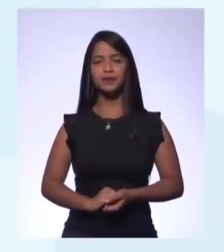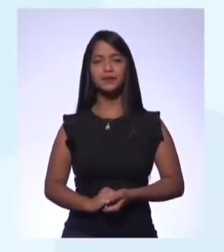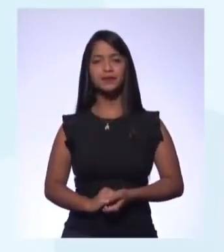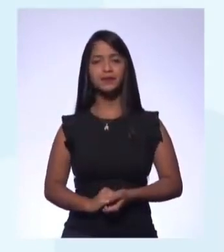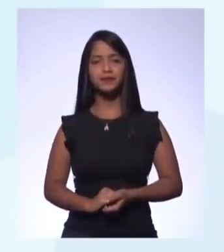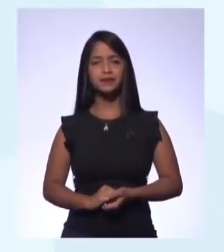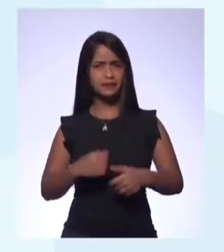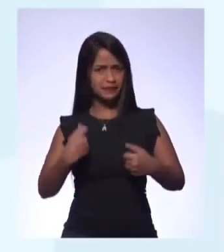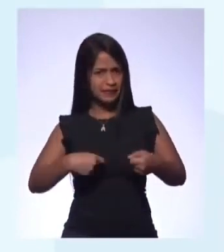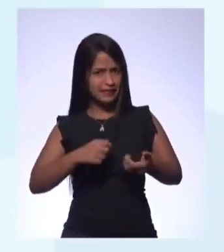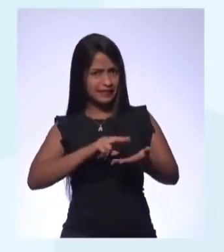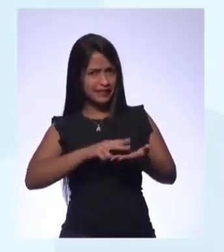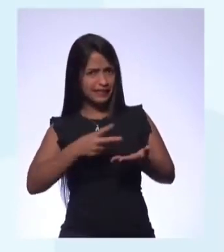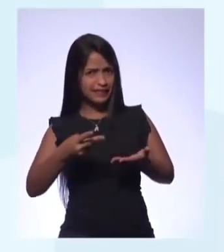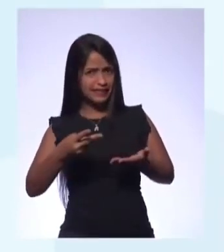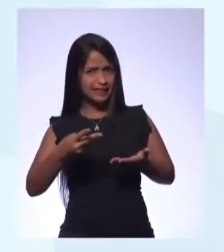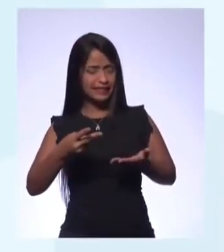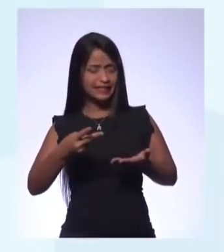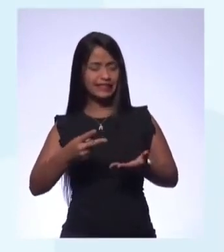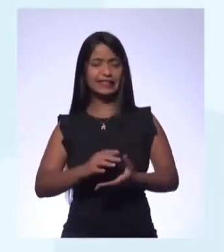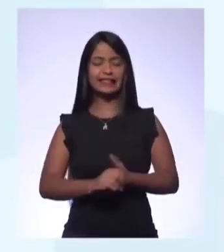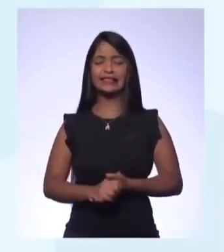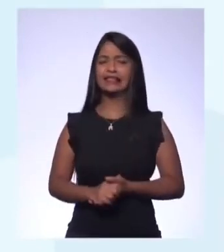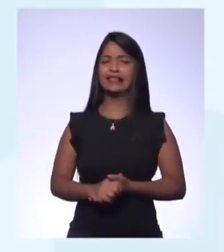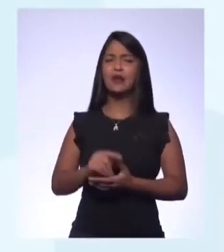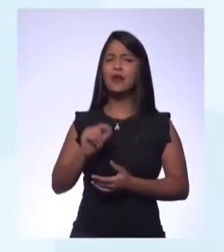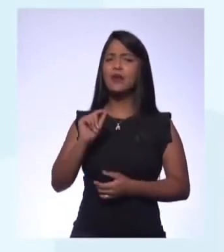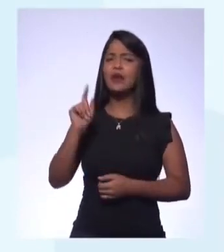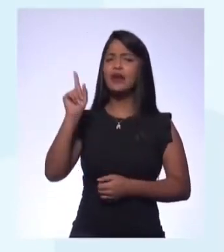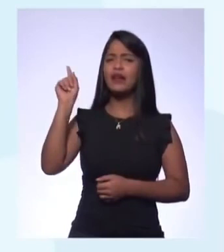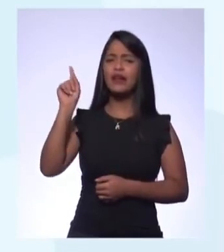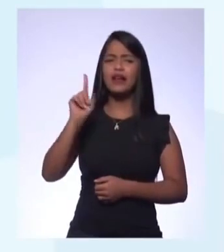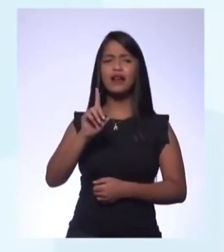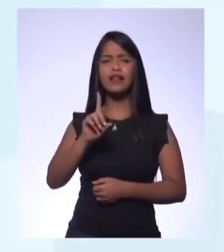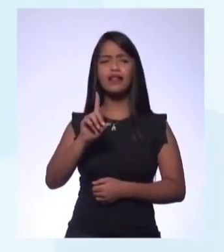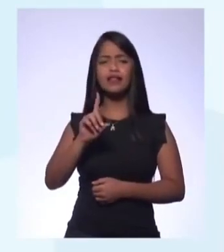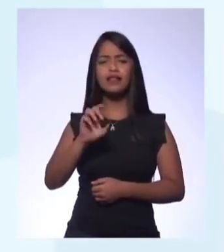para traduzir, Antônia? Sim. O que é ácido